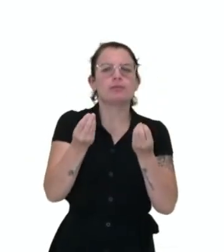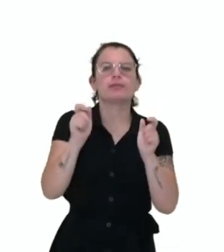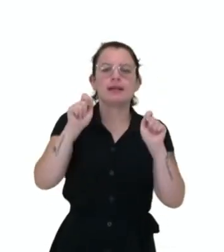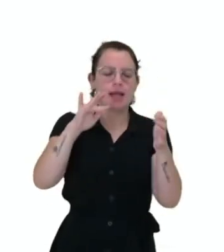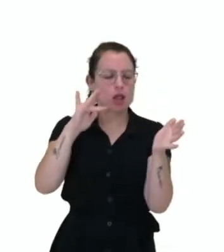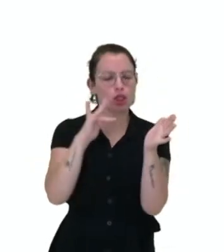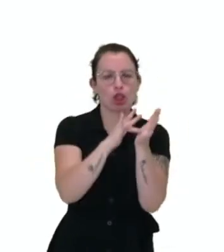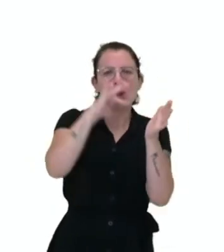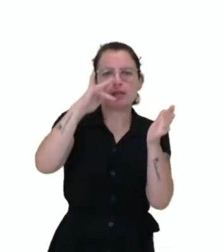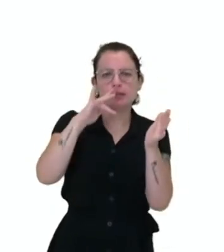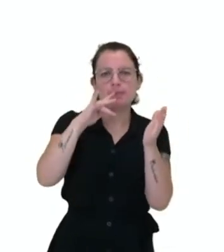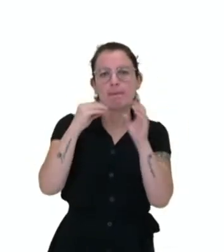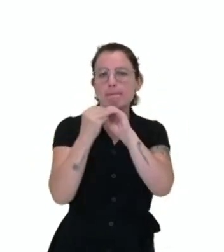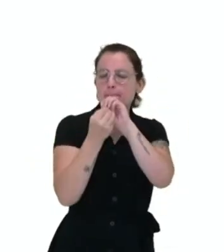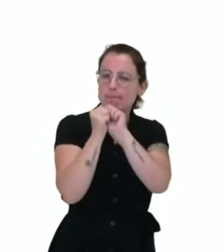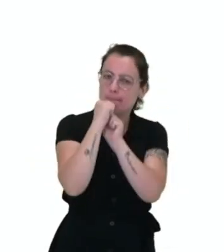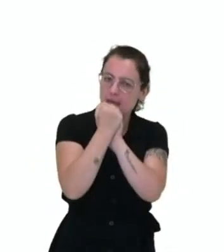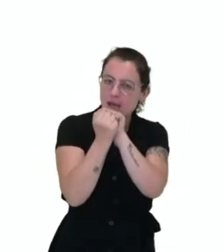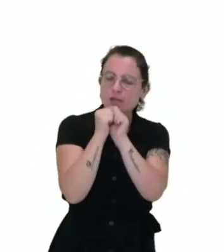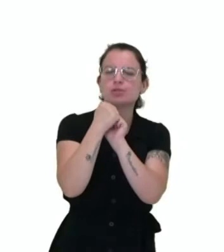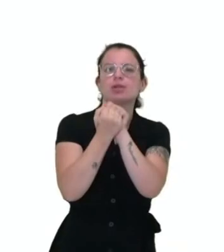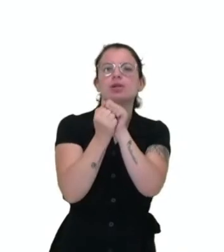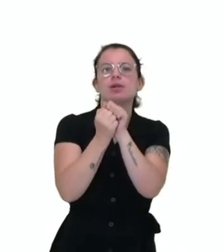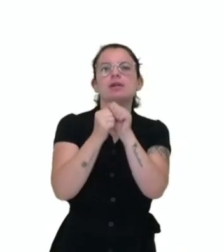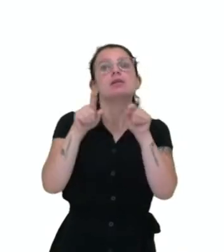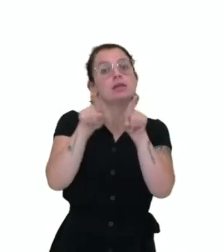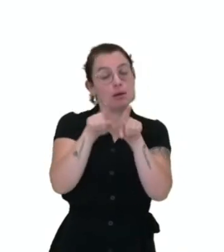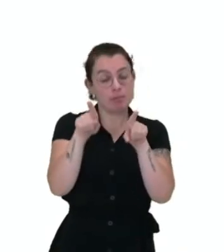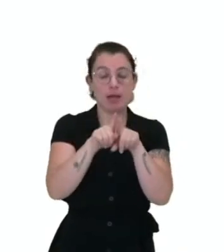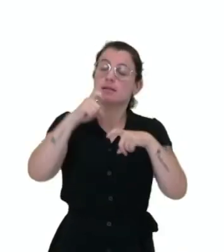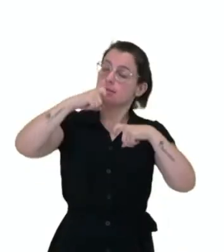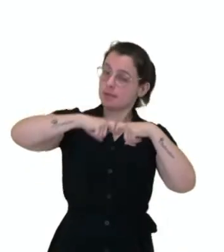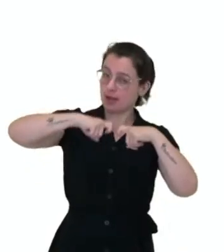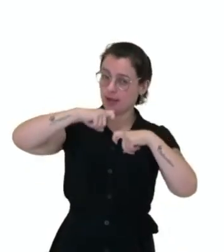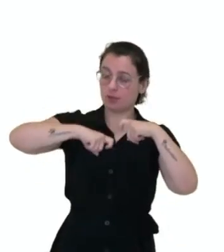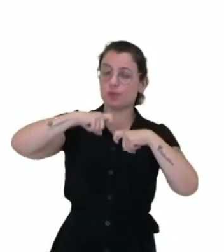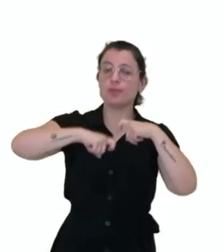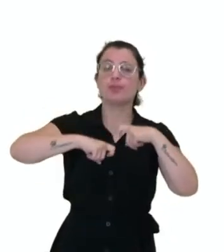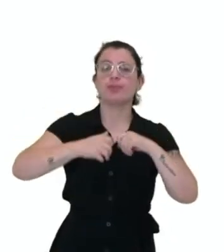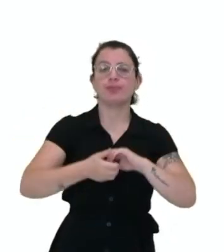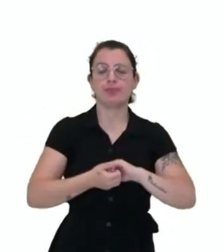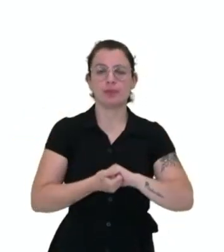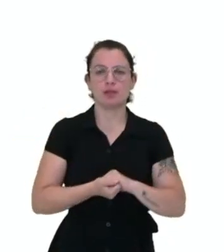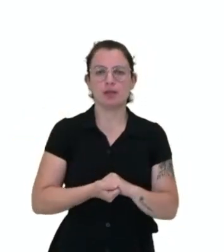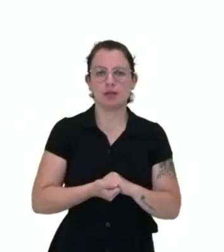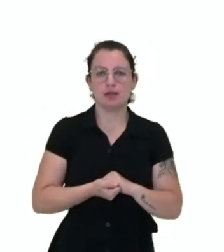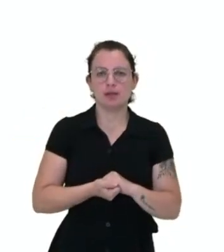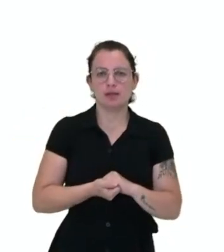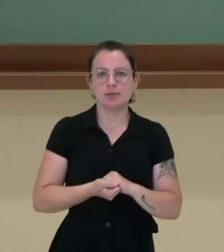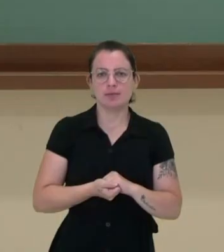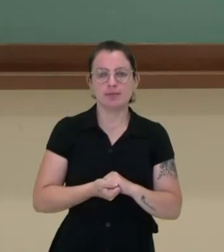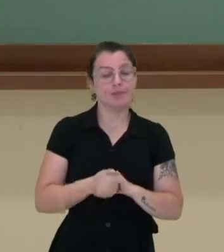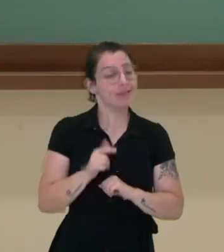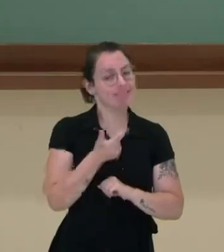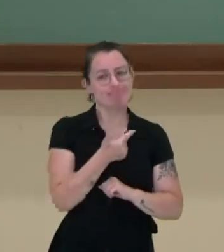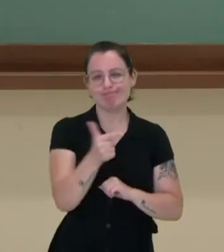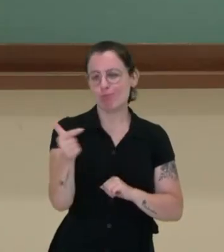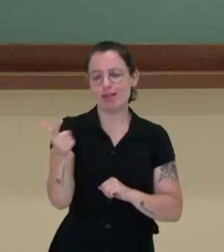toque, beijo, por contato sexual e não possui